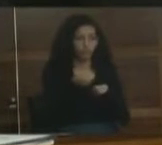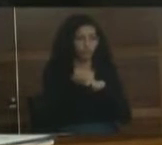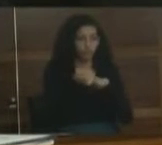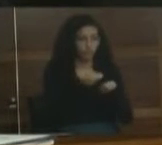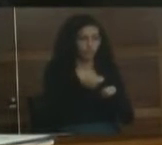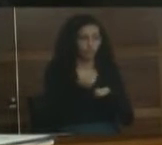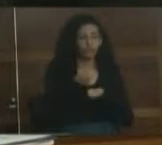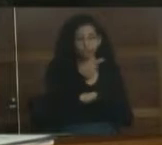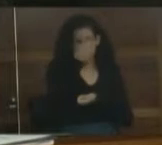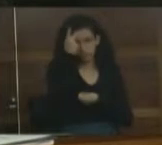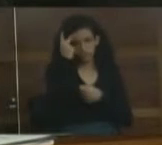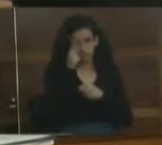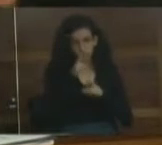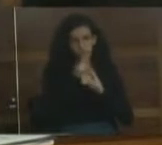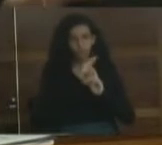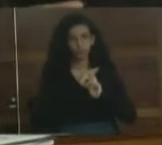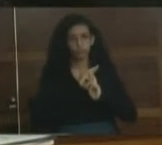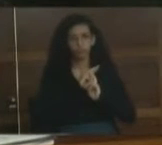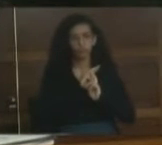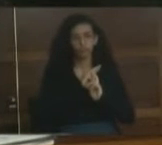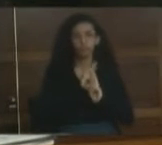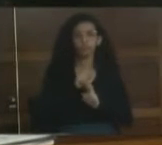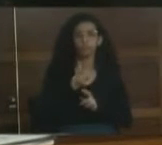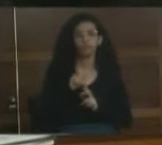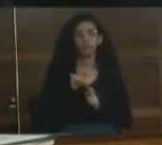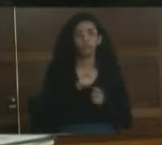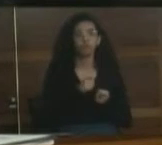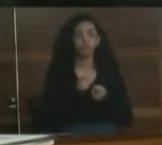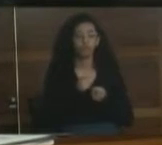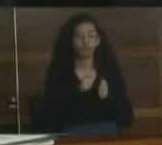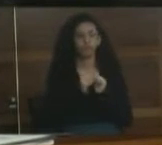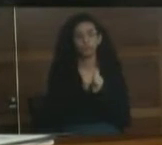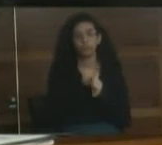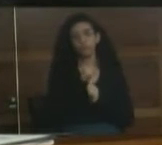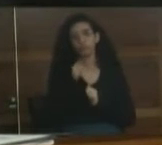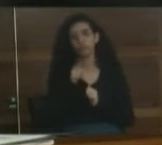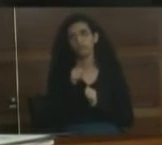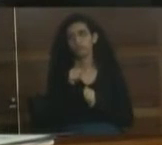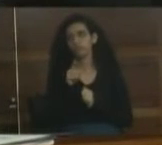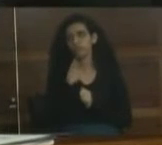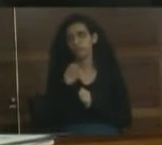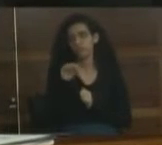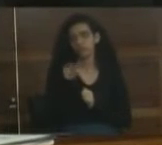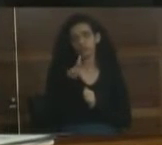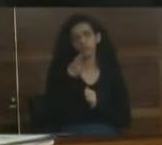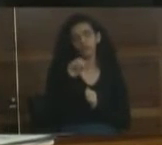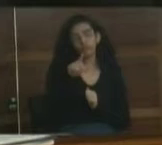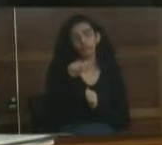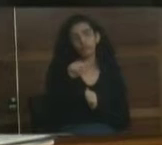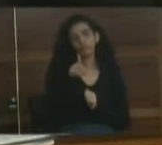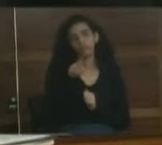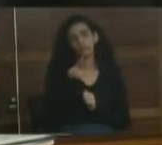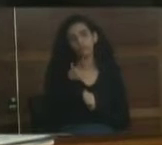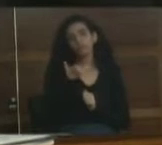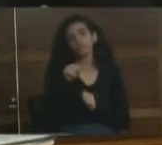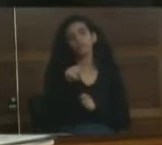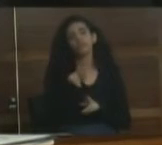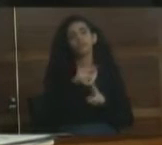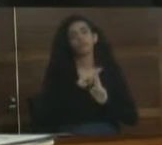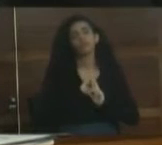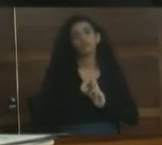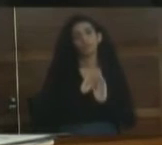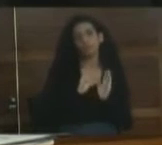que a pessoa responsável que vai negociar com vocês a controladoria o papel dela nesse nesse